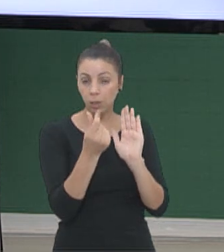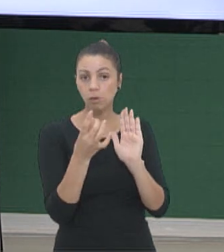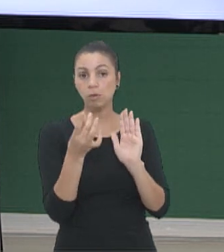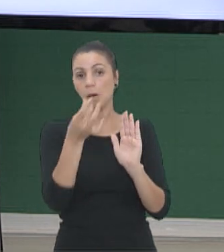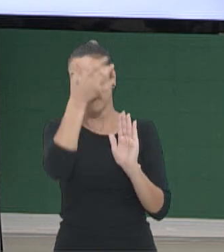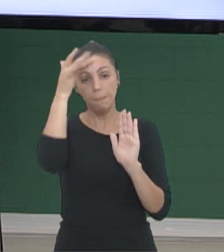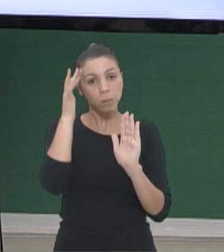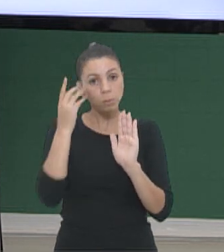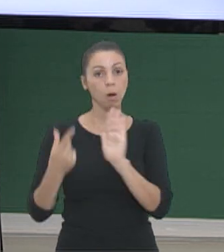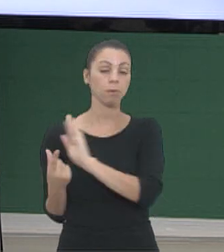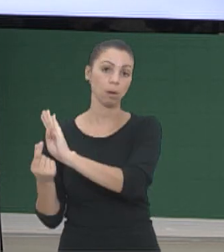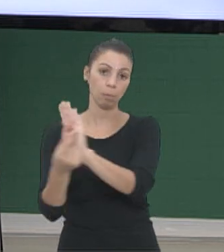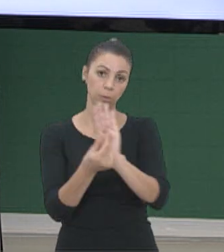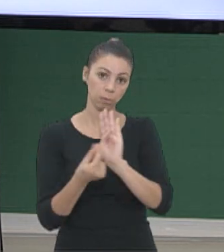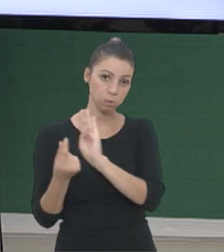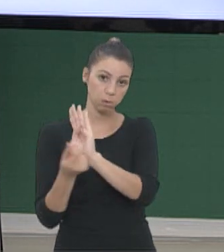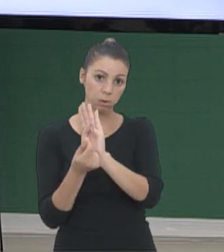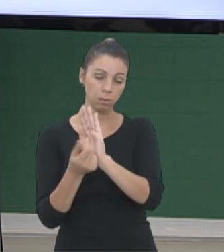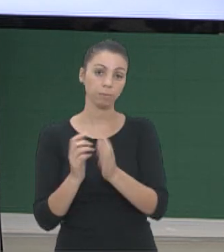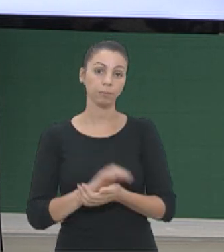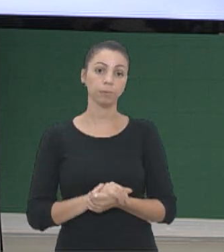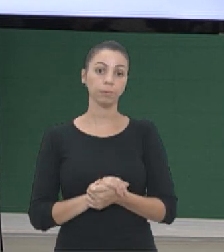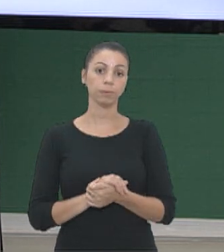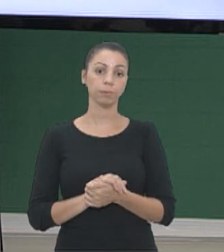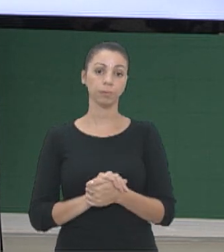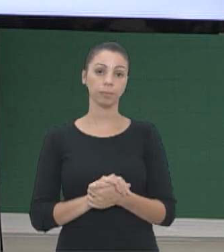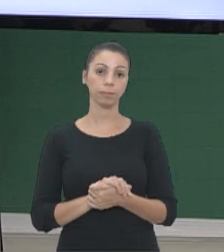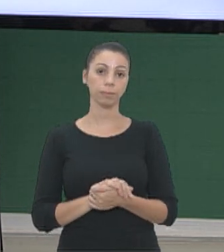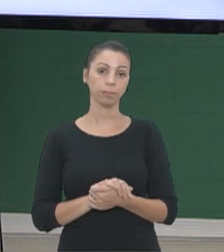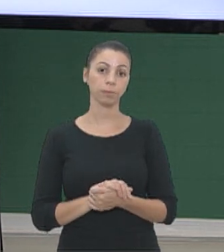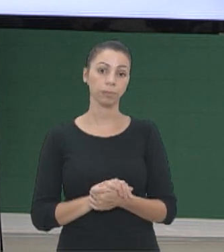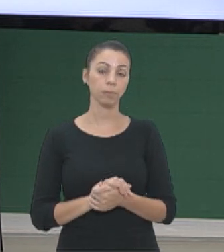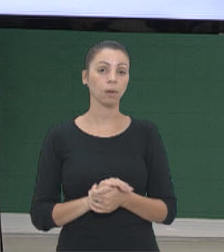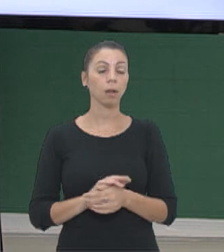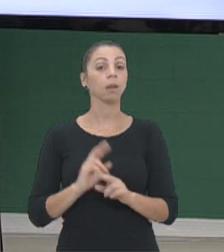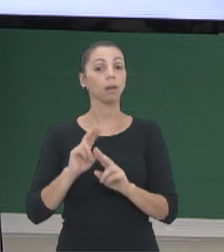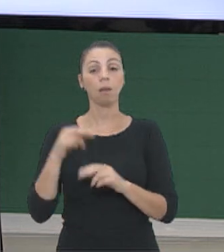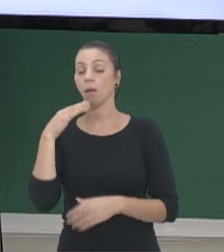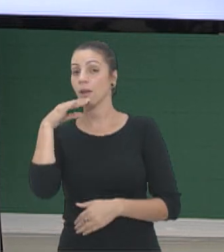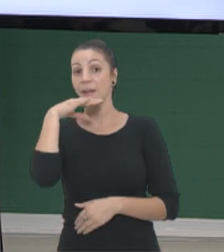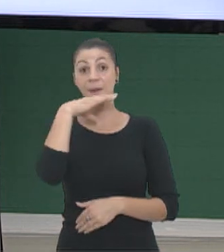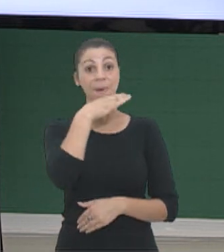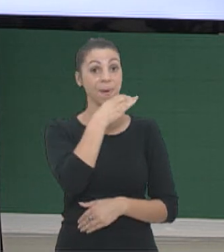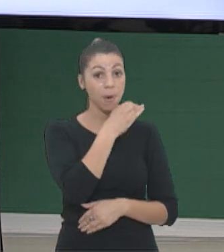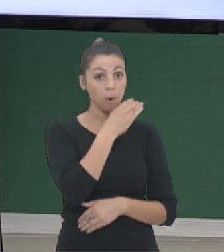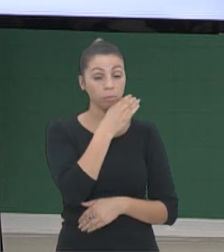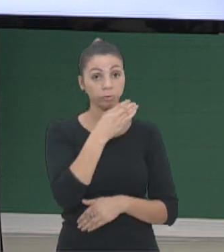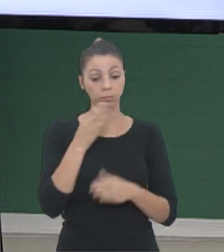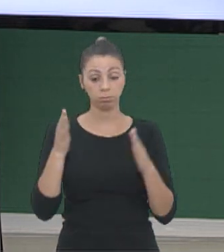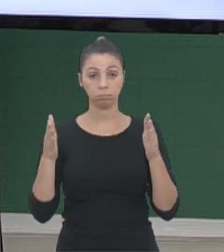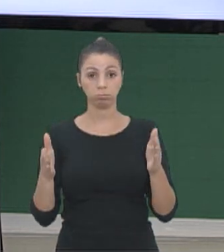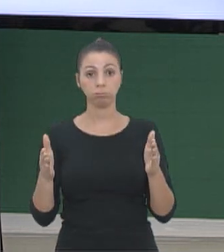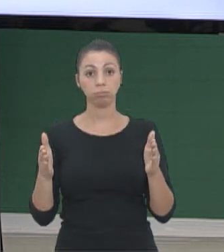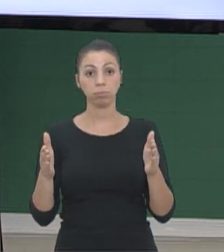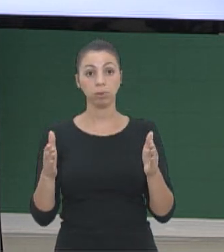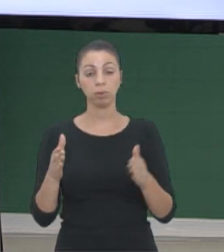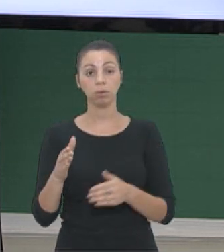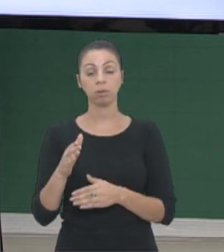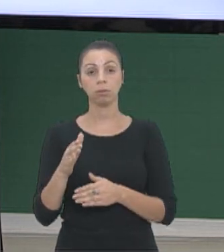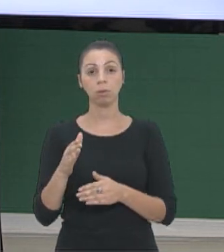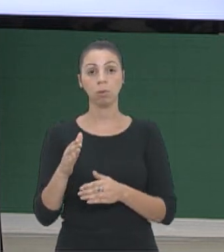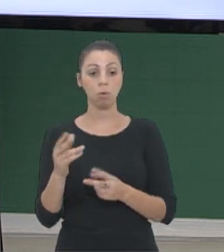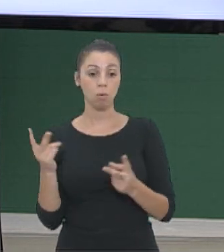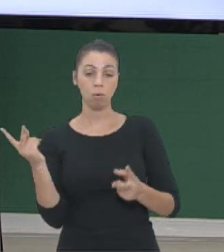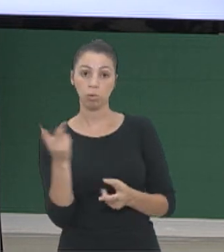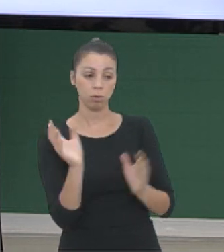girondinos defendiam as ideias de grandes empresários. É claro que, em um determinado momento, girondinos e jacobinos